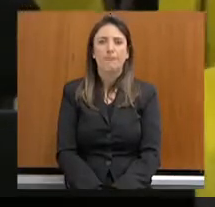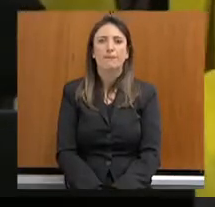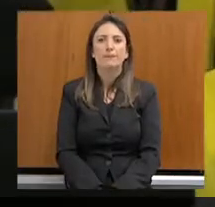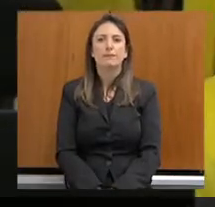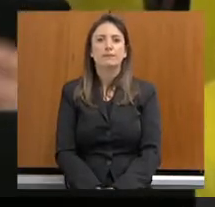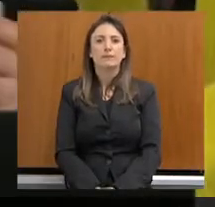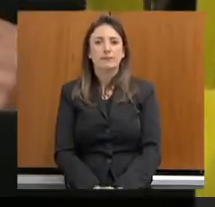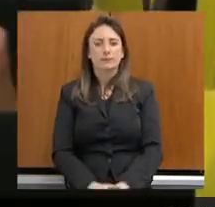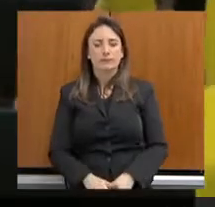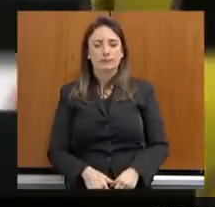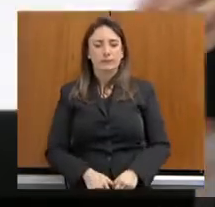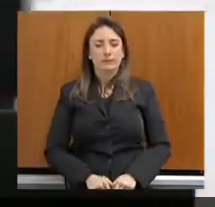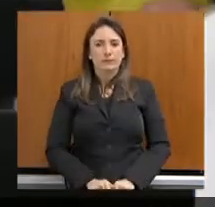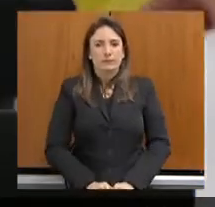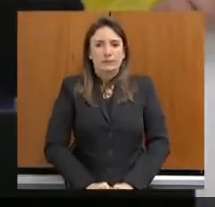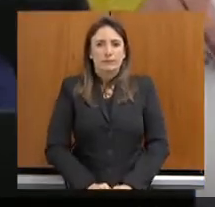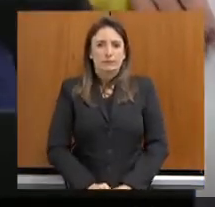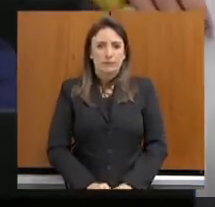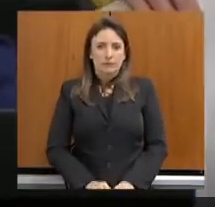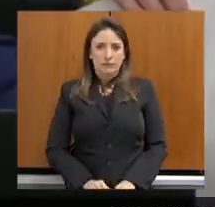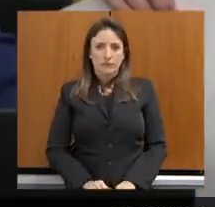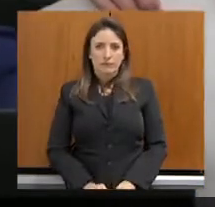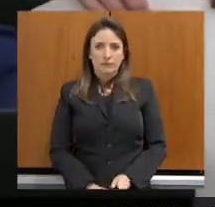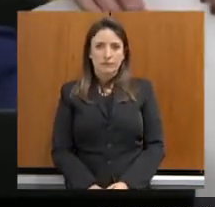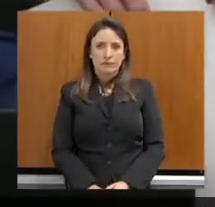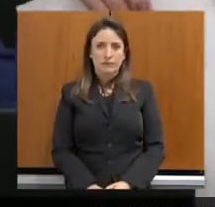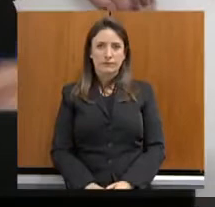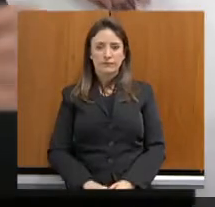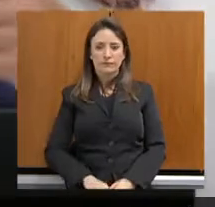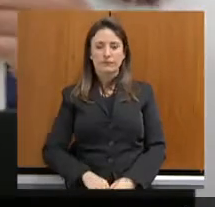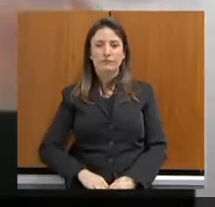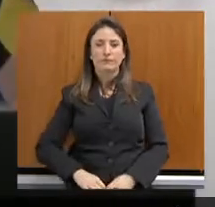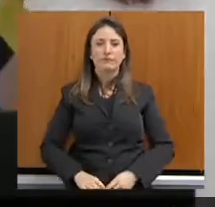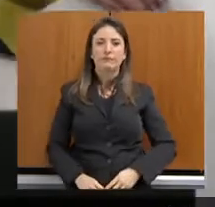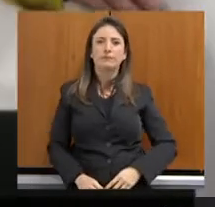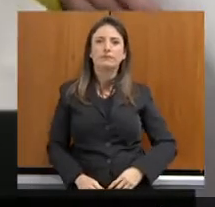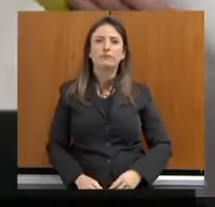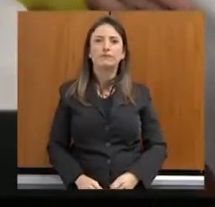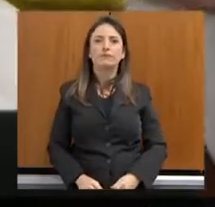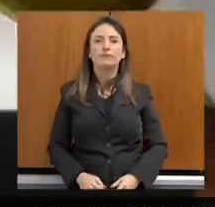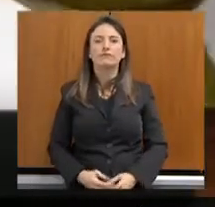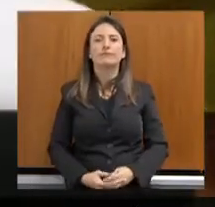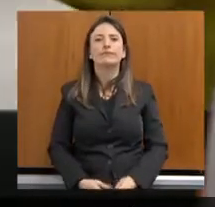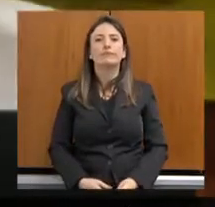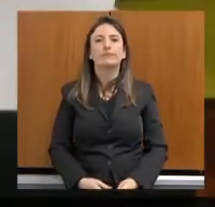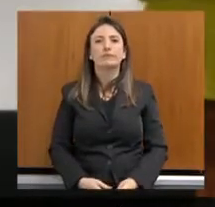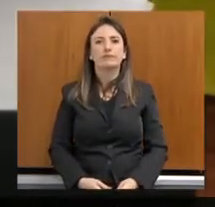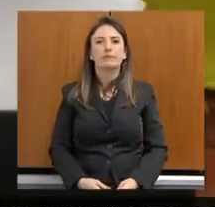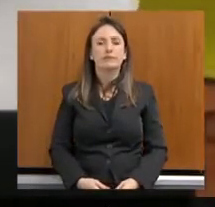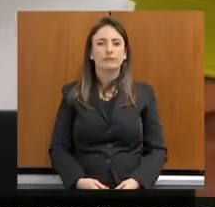É sim tá muito bem né E aí